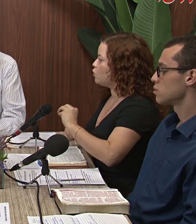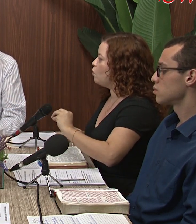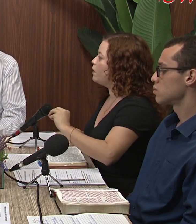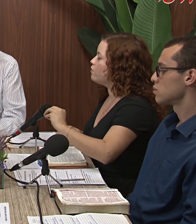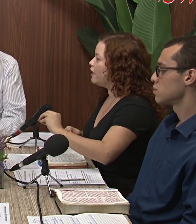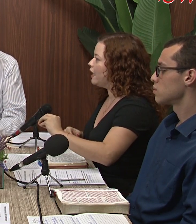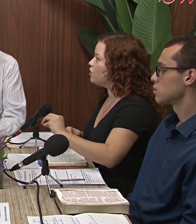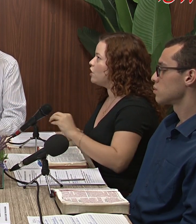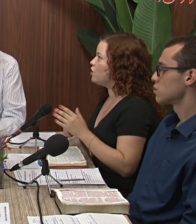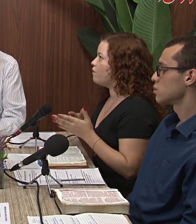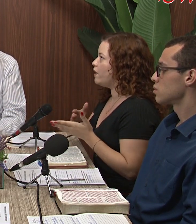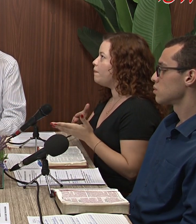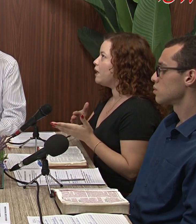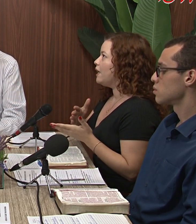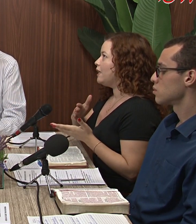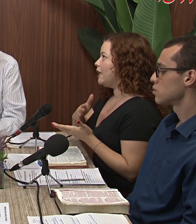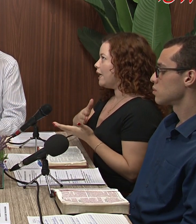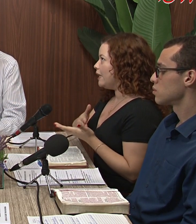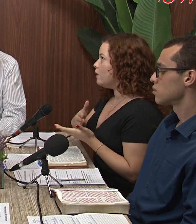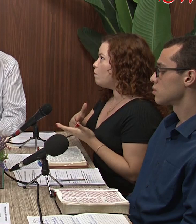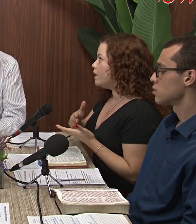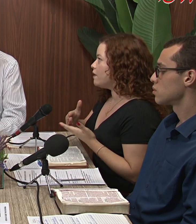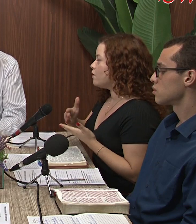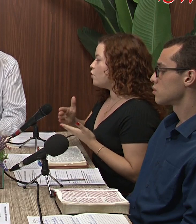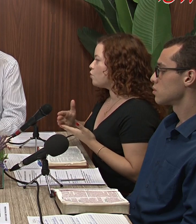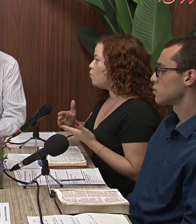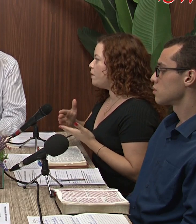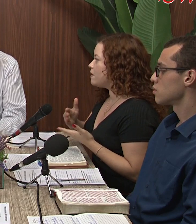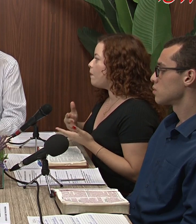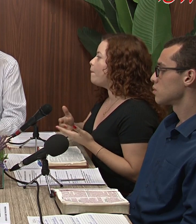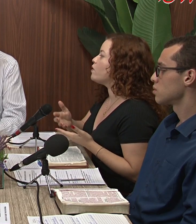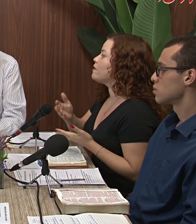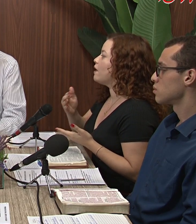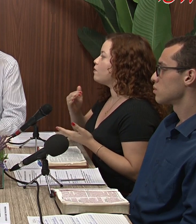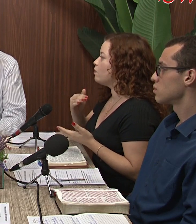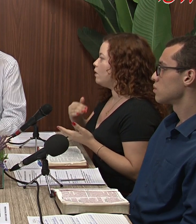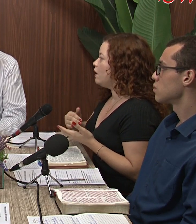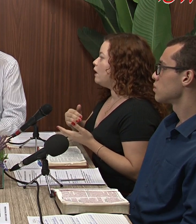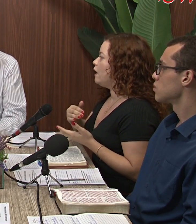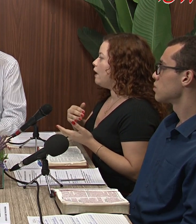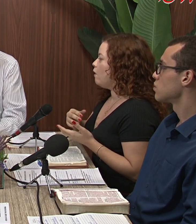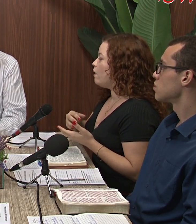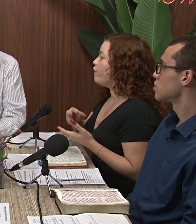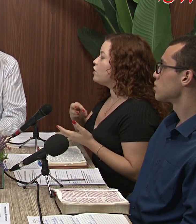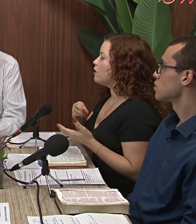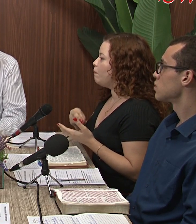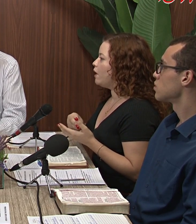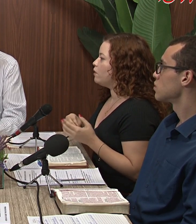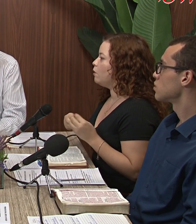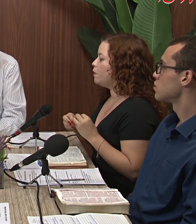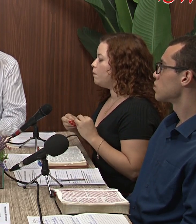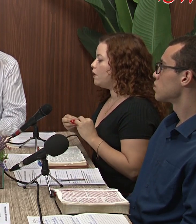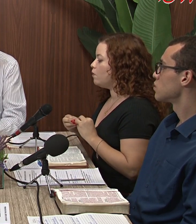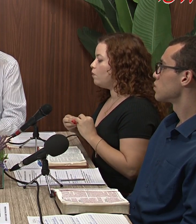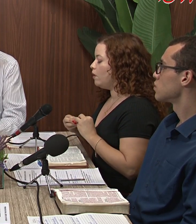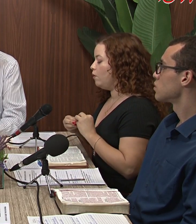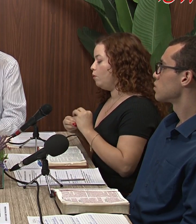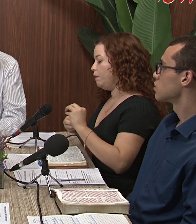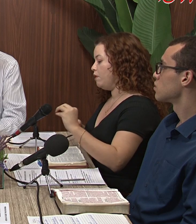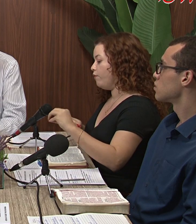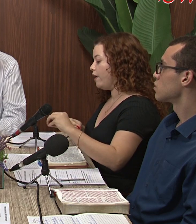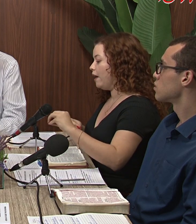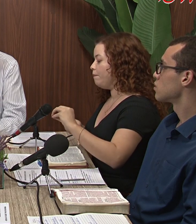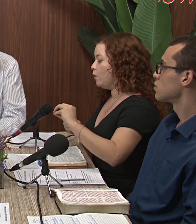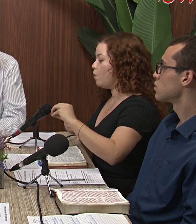dando uma desculpa diferente e a gente vê que em cada uma dessas desculpas é um processo, né? É um afastamento. Então